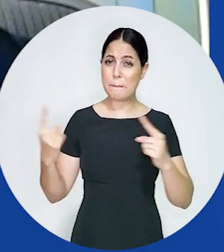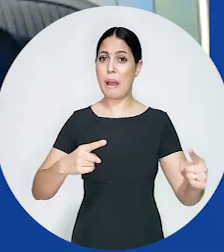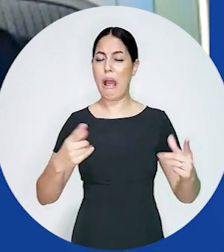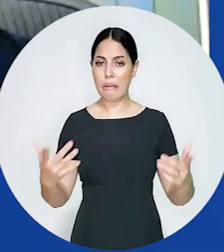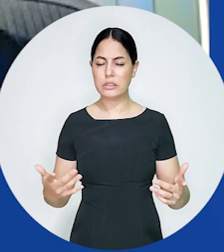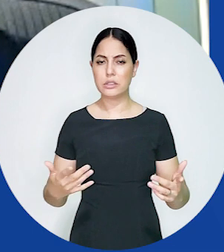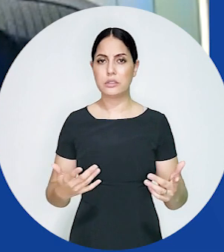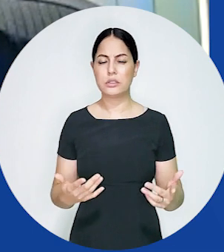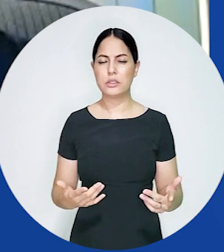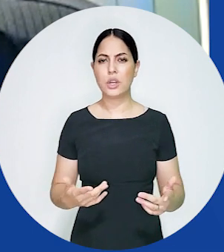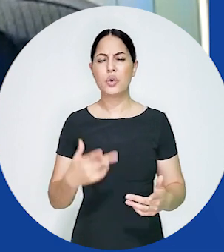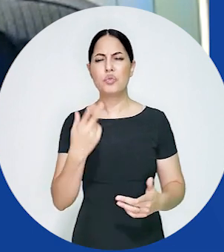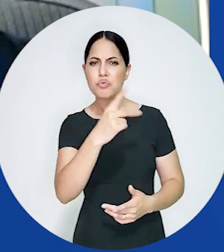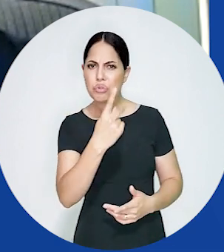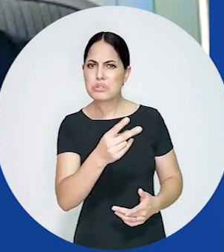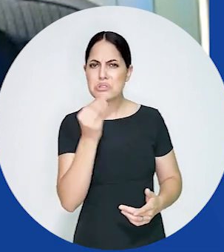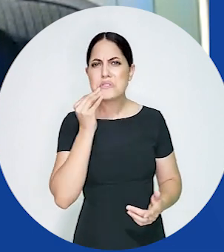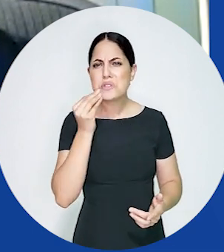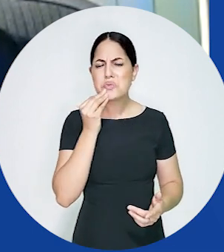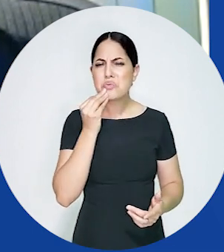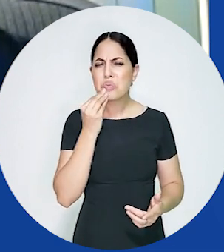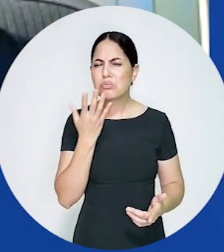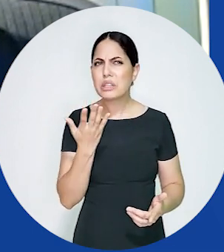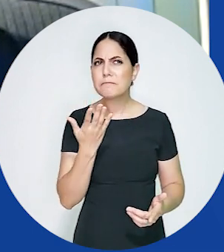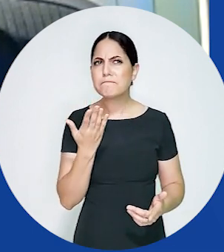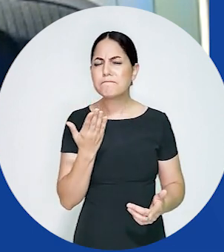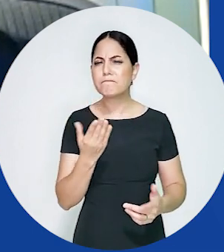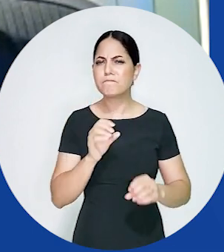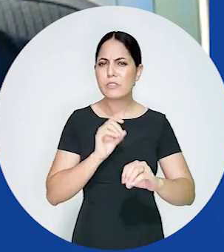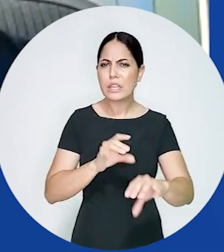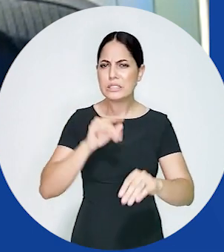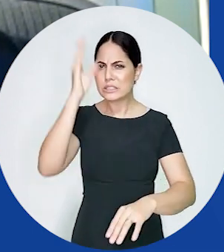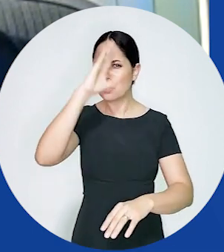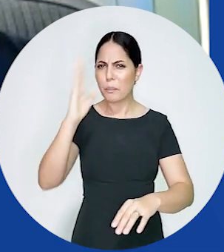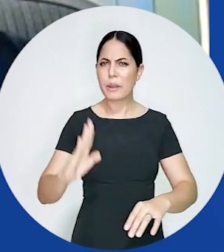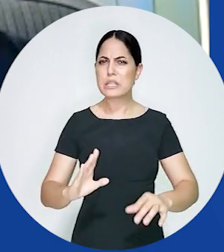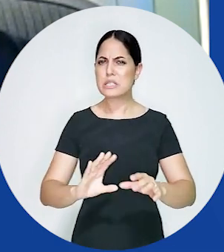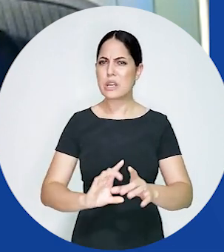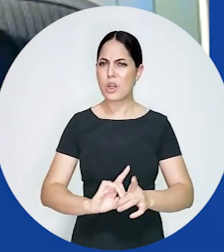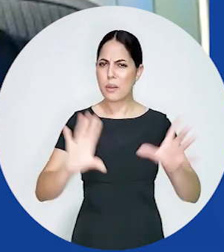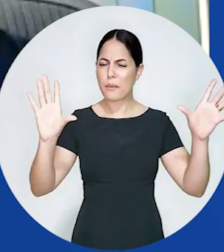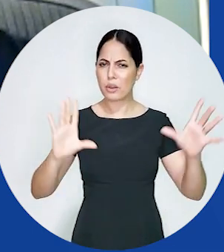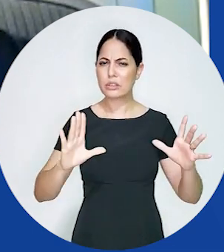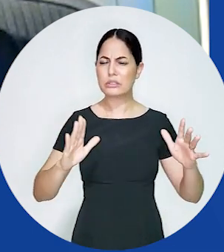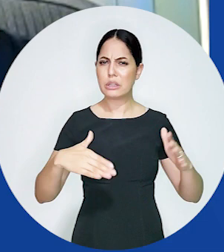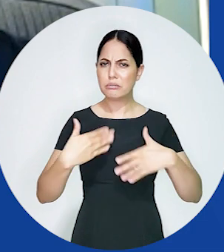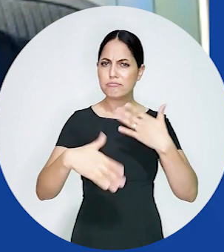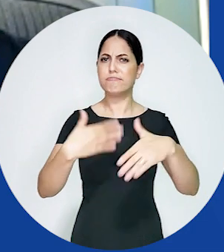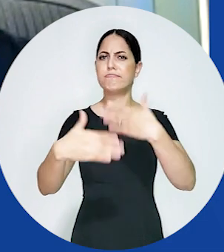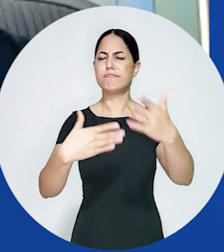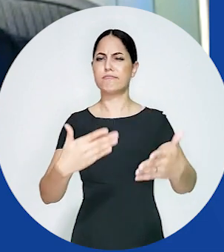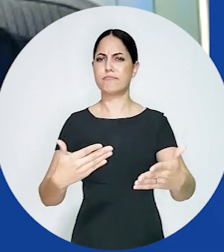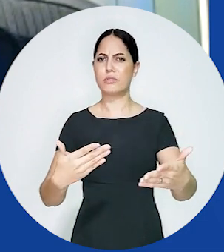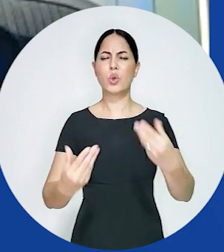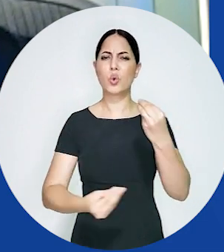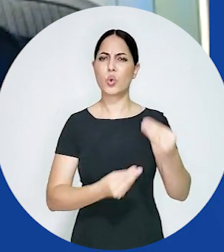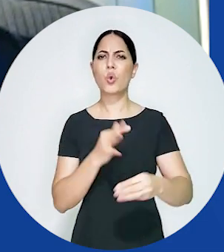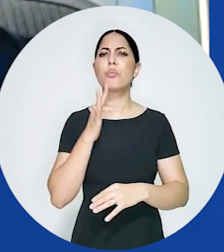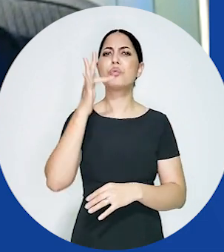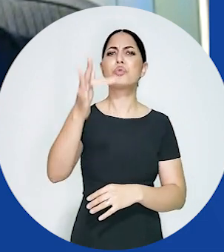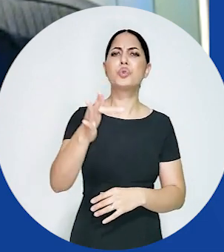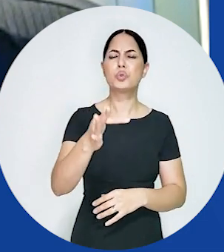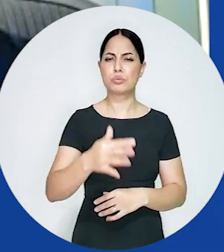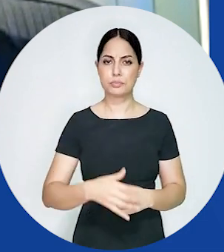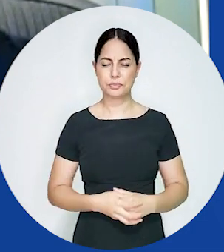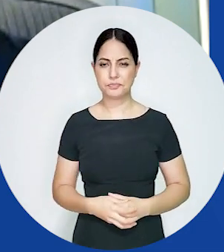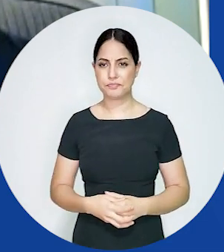atual governo. Como o senhor vê? O senhor tentou democratizar o ensino no país. Como o senhor vê o ensino no nosso país? O futuro